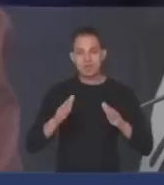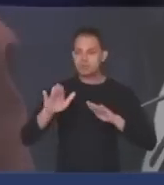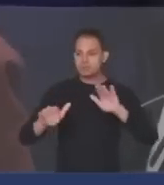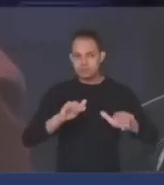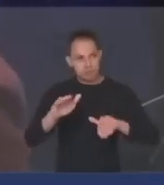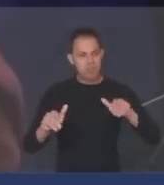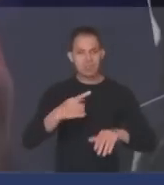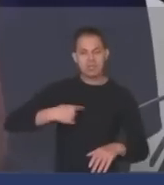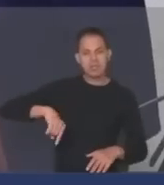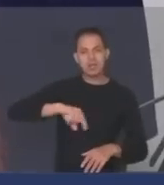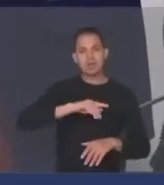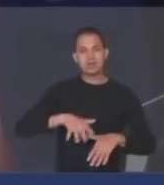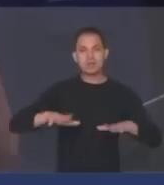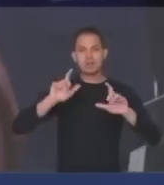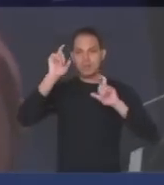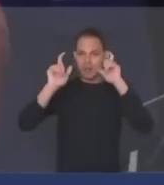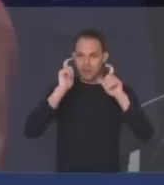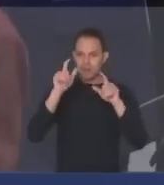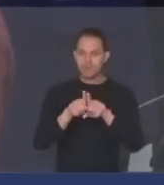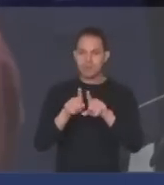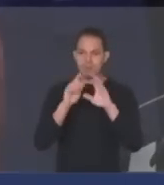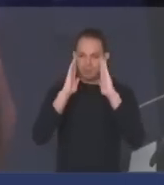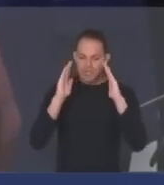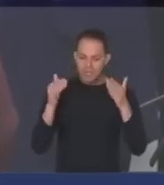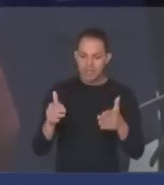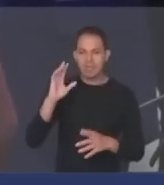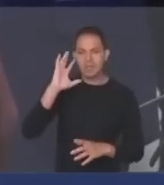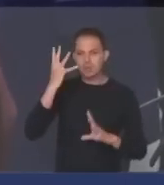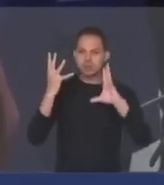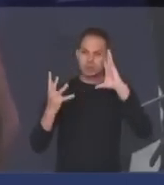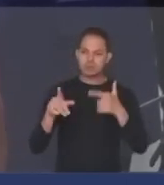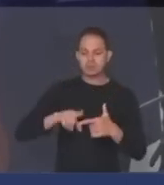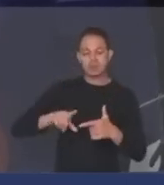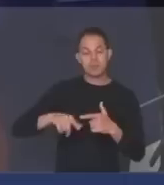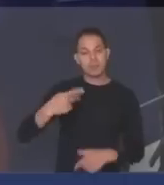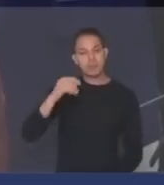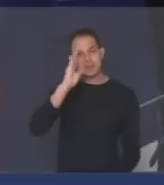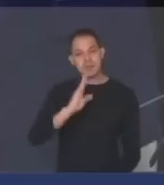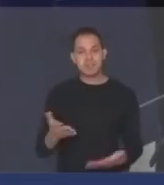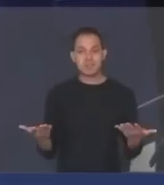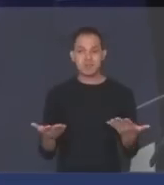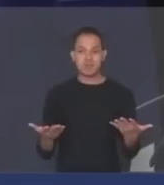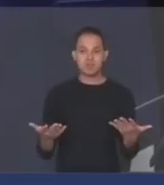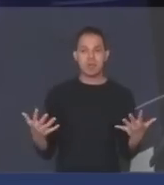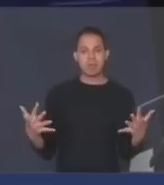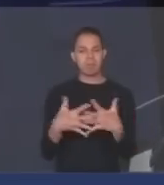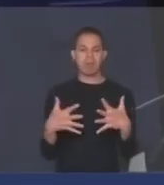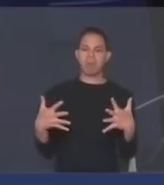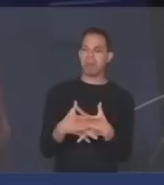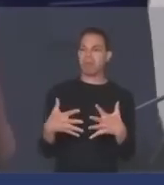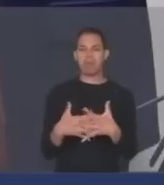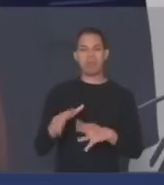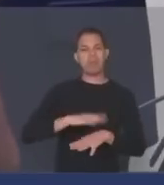nós nos preocupemos e ocupemos o nosso tempo para resolver os problemas que o país hoje vive, ao invés de ficar tergiversando e ocupando o